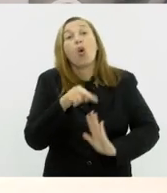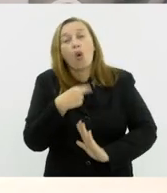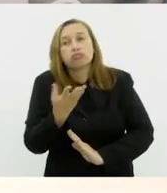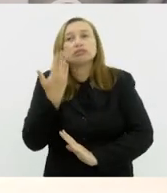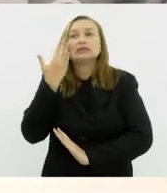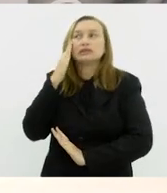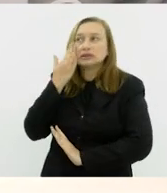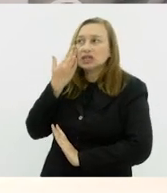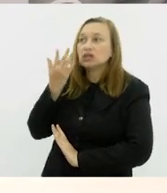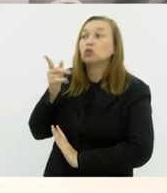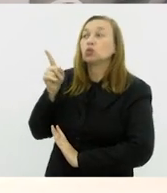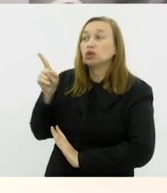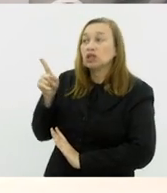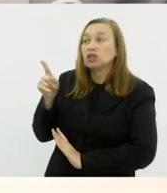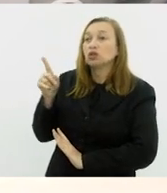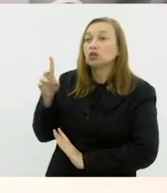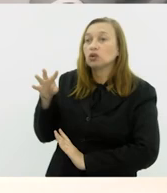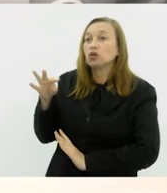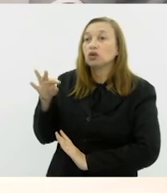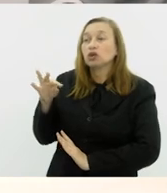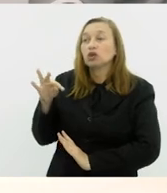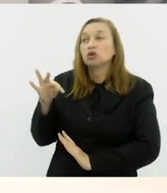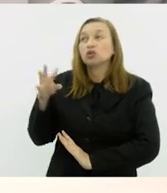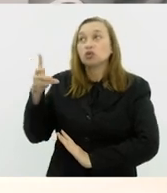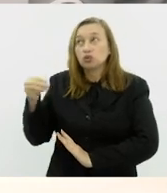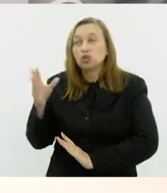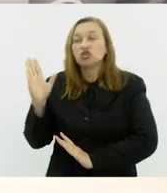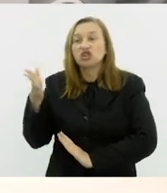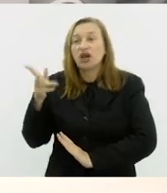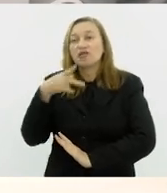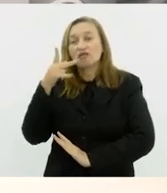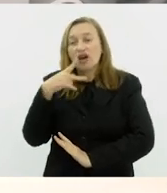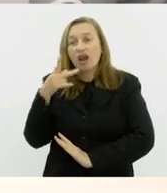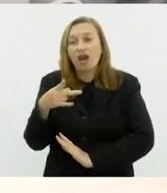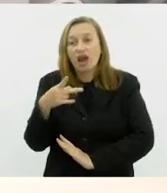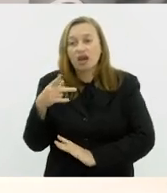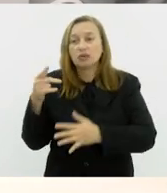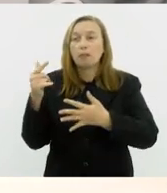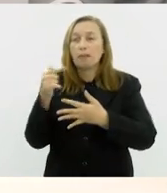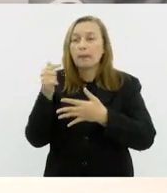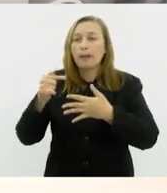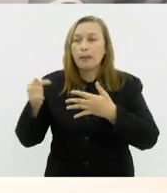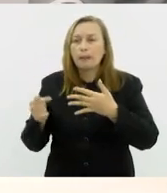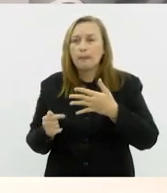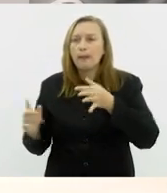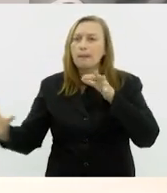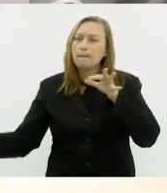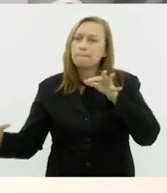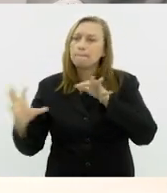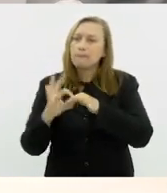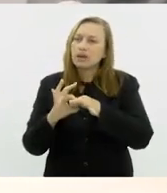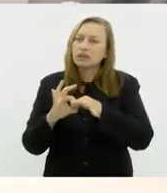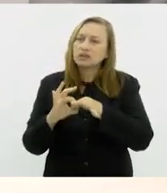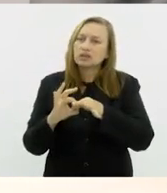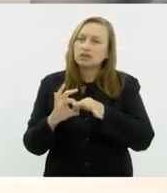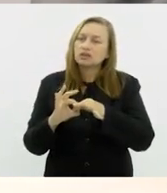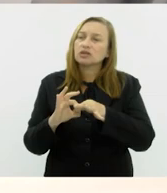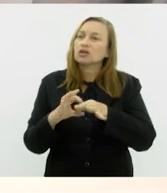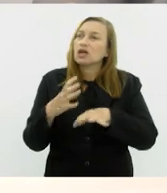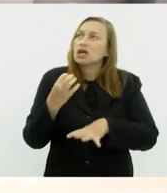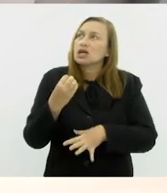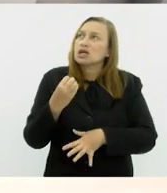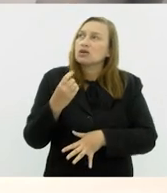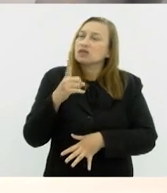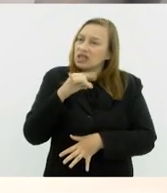que esses pontos e os outros que a gente levantou, que de alguma maneira são complementares e não conflitantes, que isso